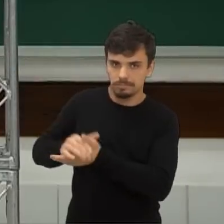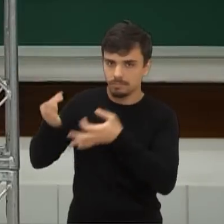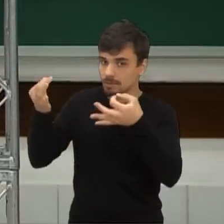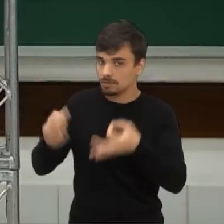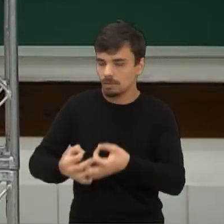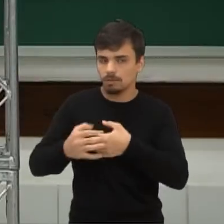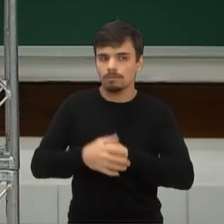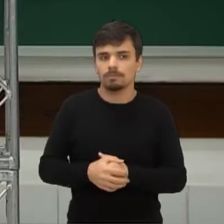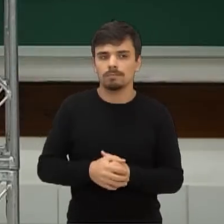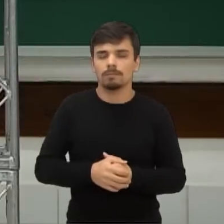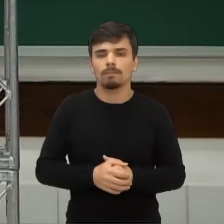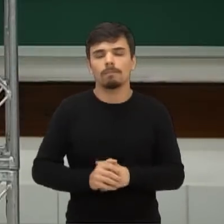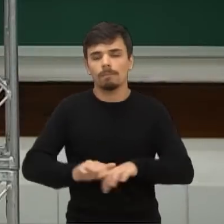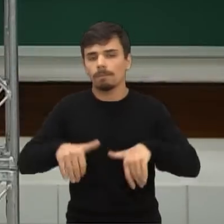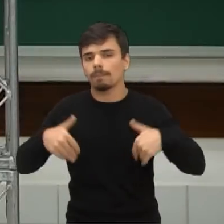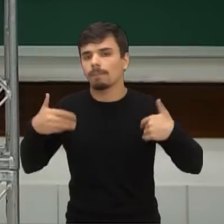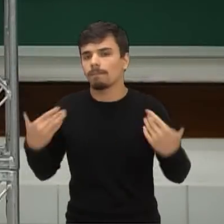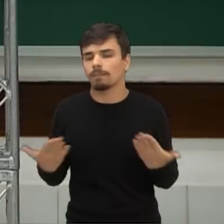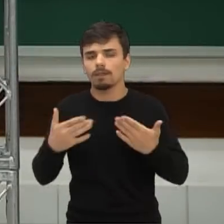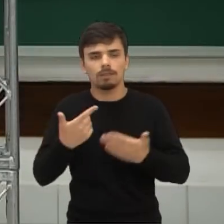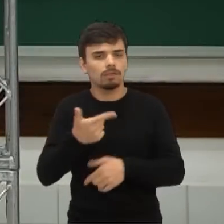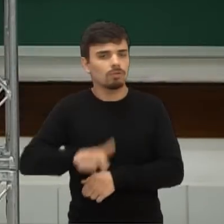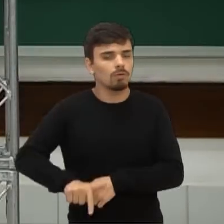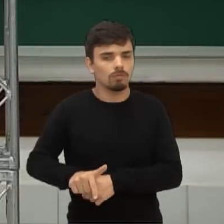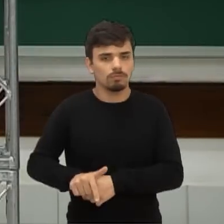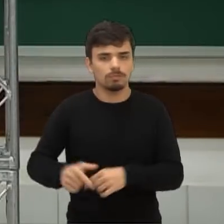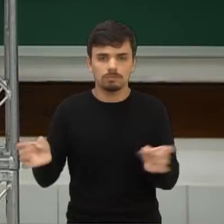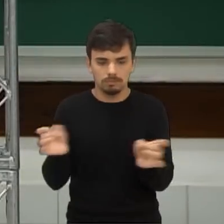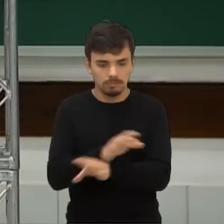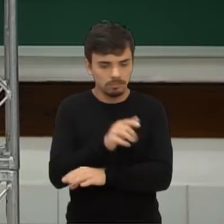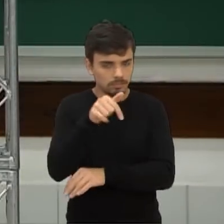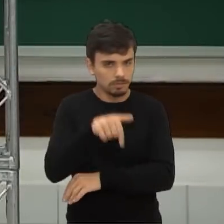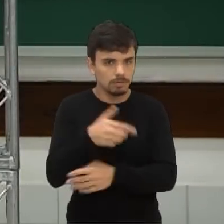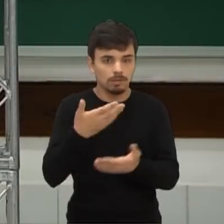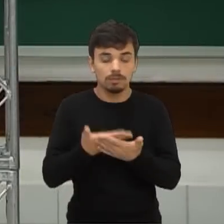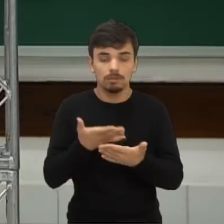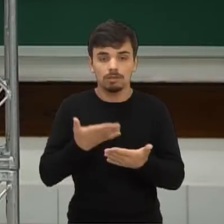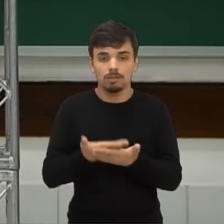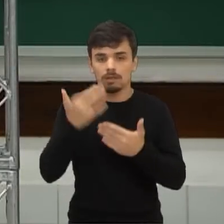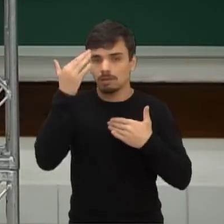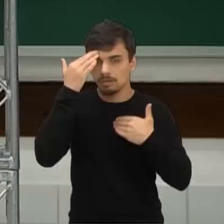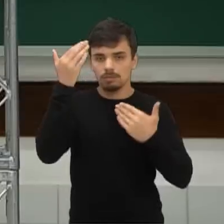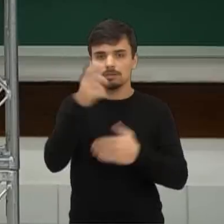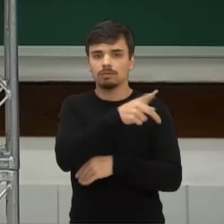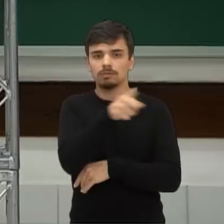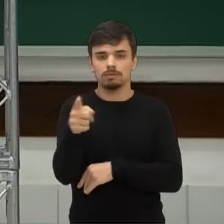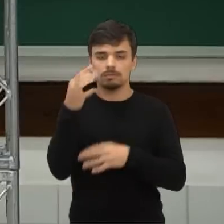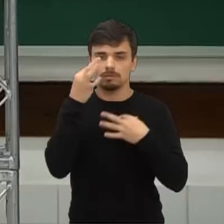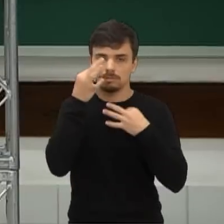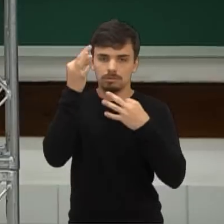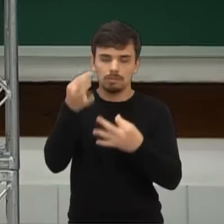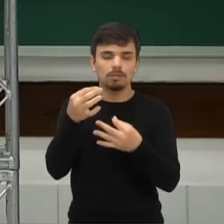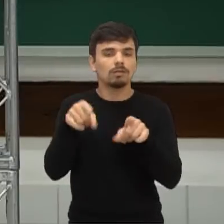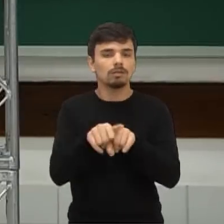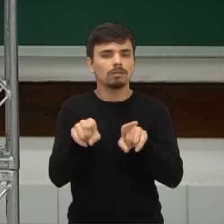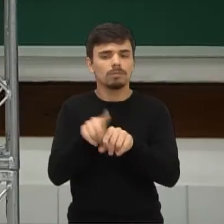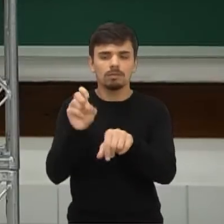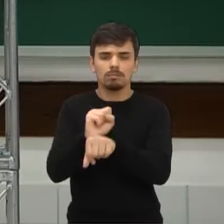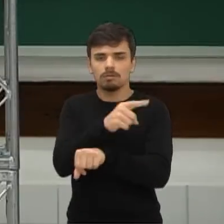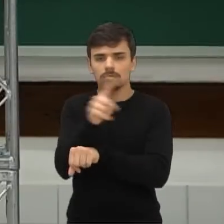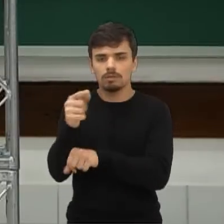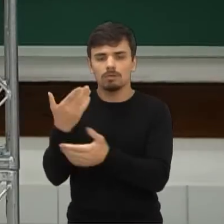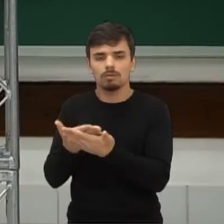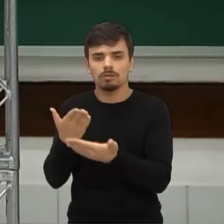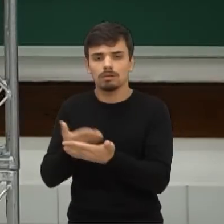certo? Então, mais uma vez, termino a aula agradecendo aqui a sua atenção. Te espero na próxima